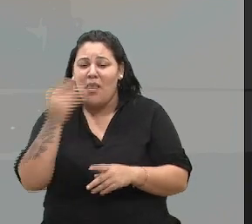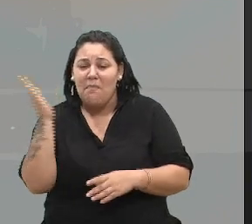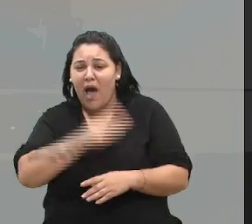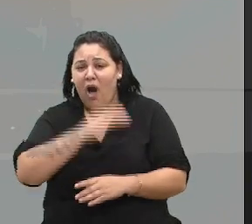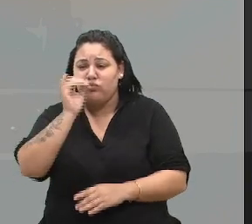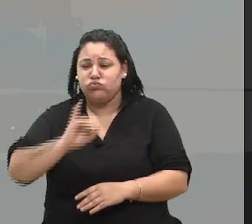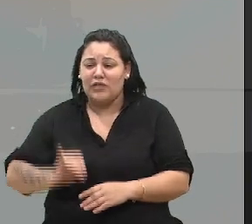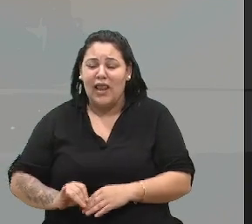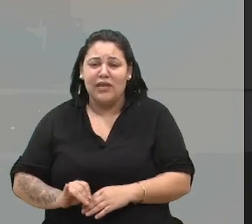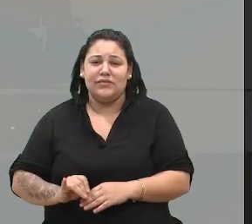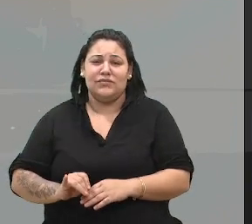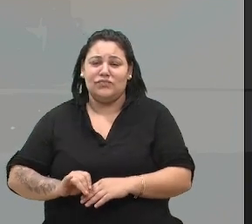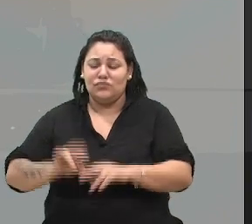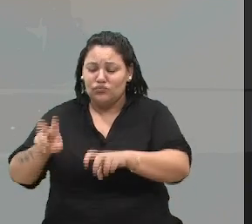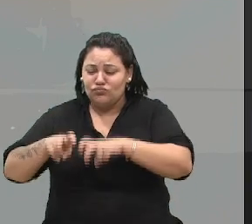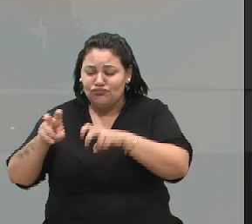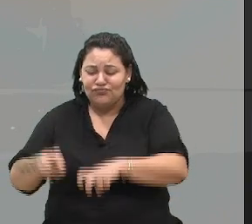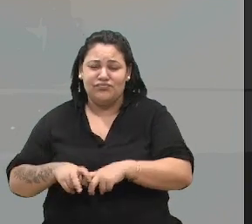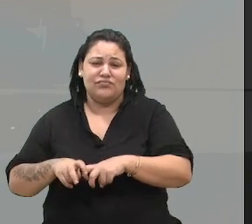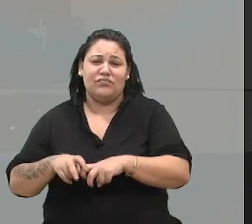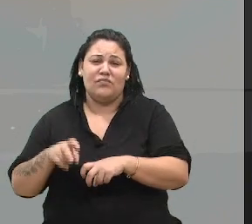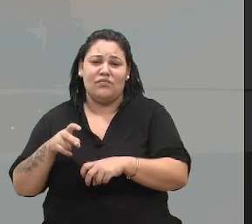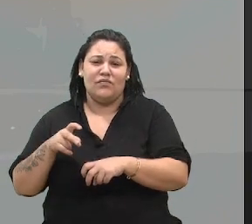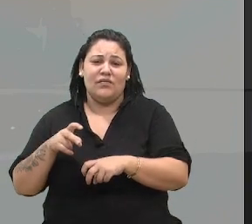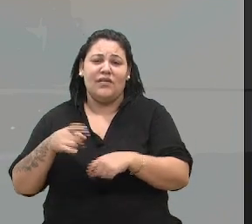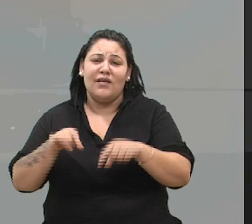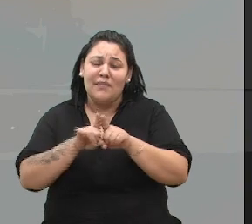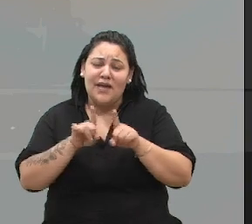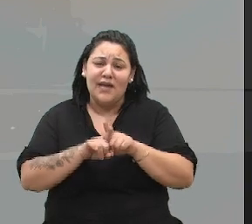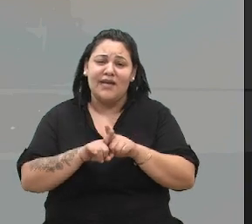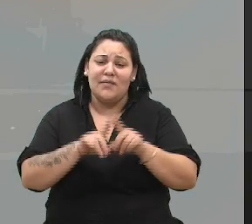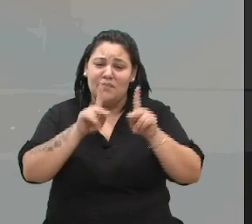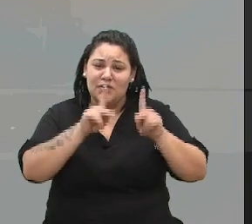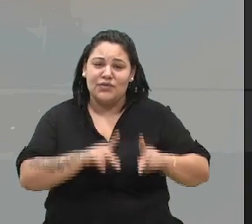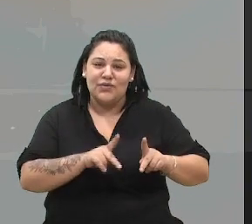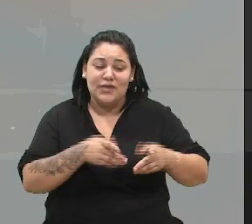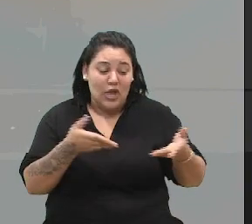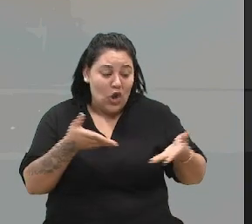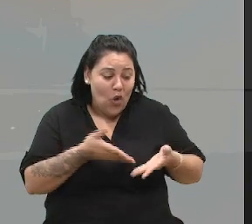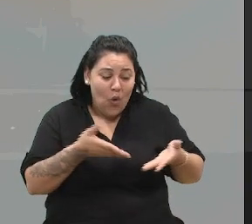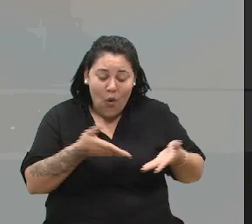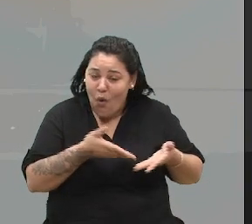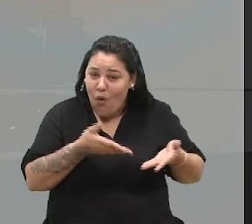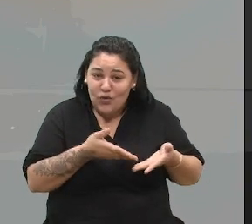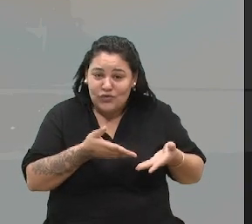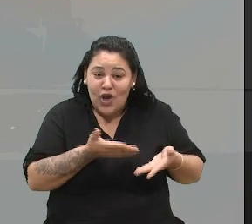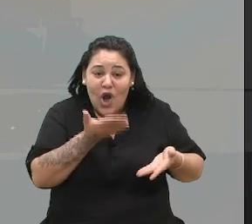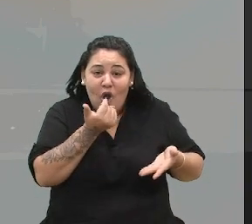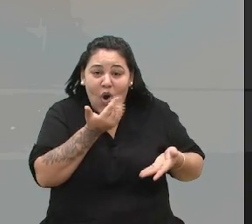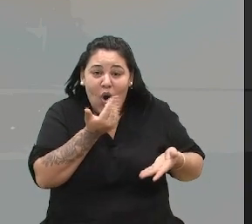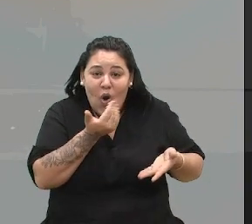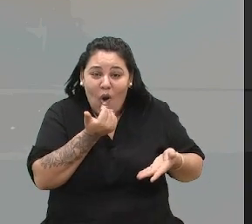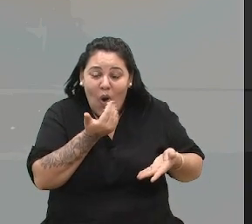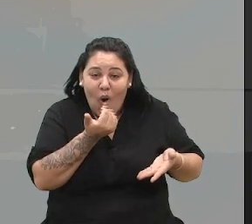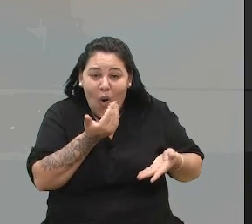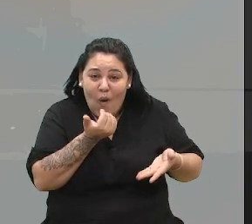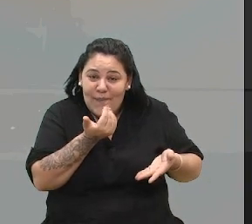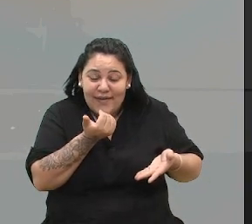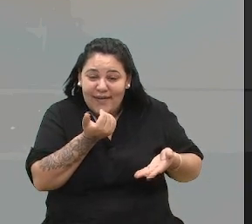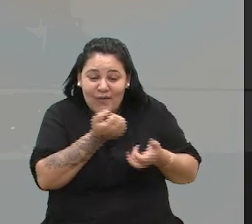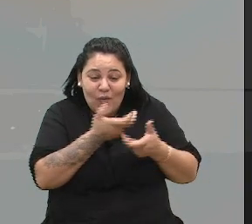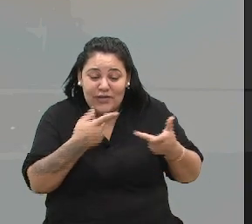os gringos, colono burro, são aqueles que usufruem hoje e comem da árvore que nós plantamos.